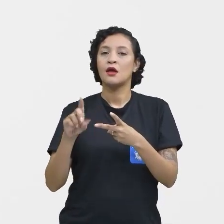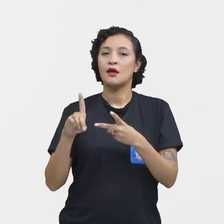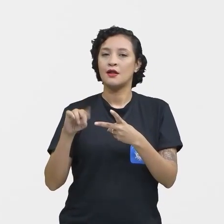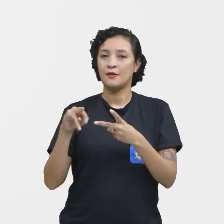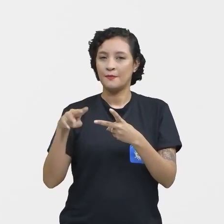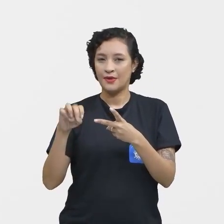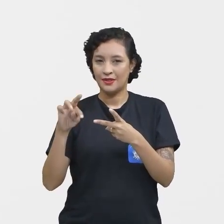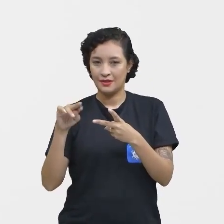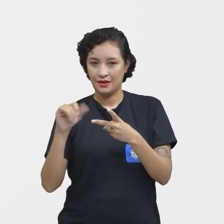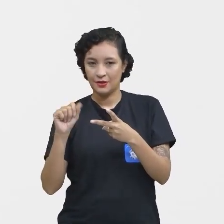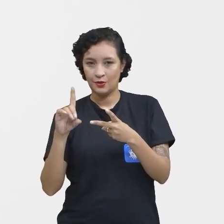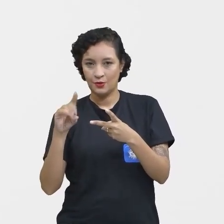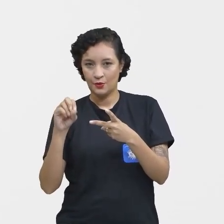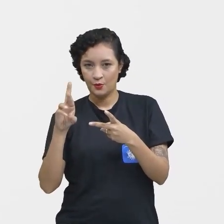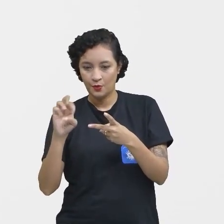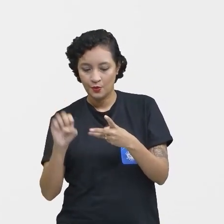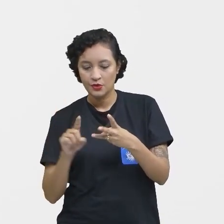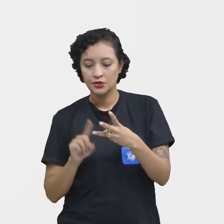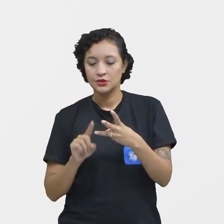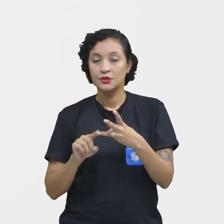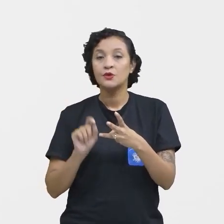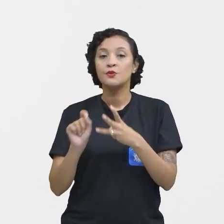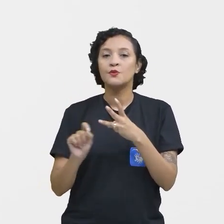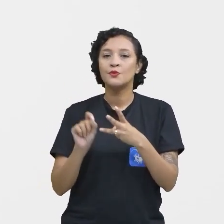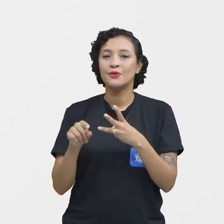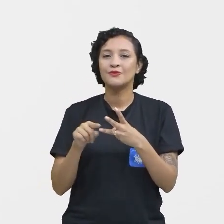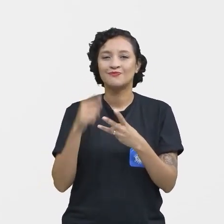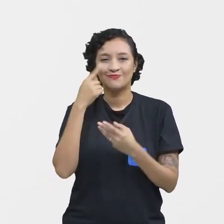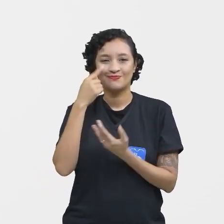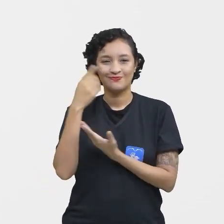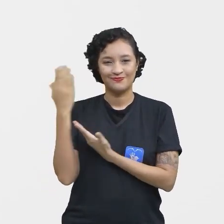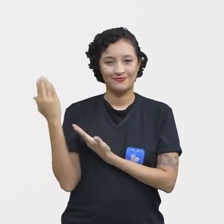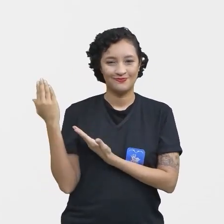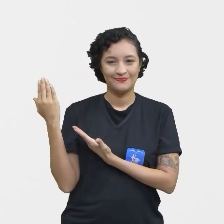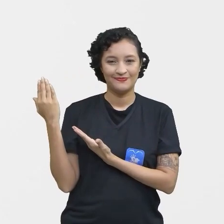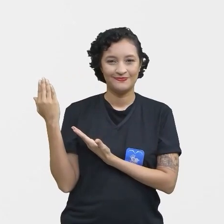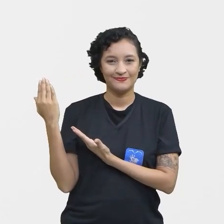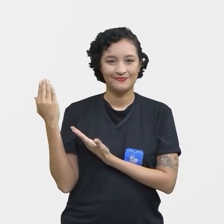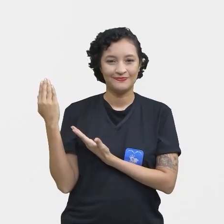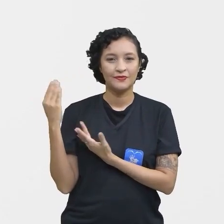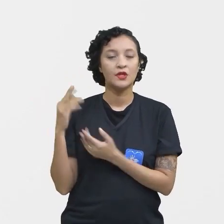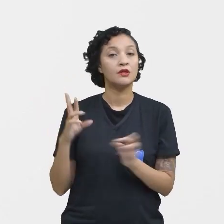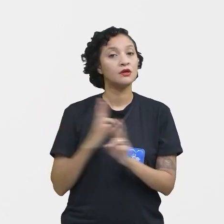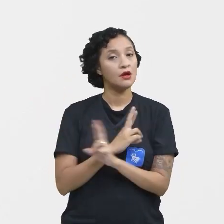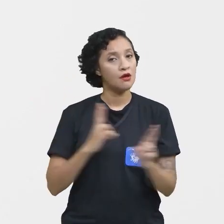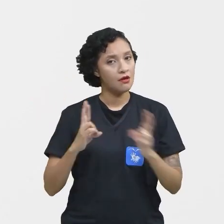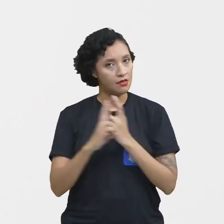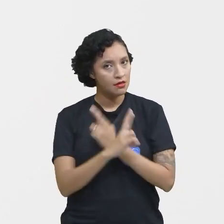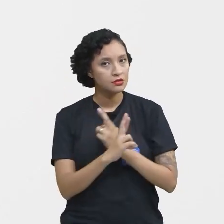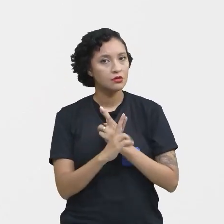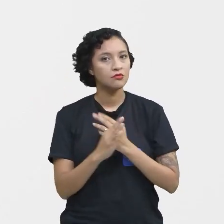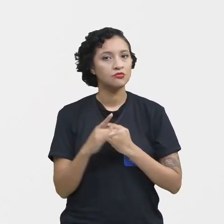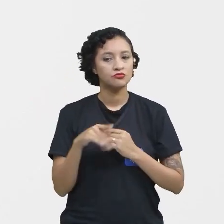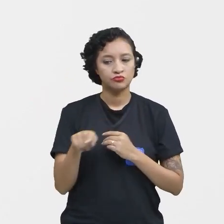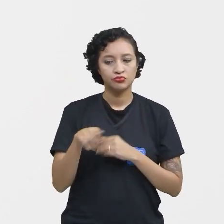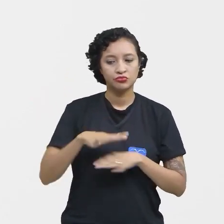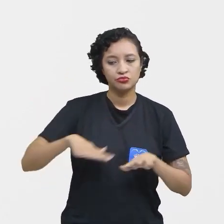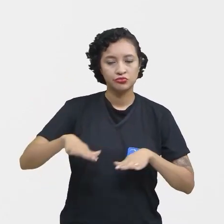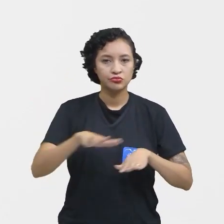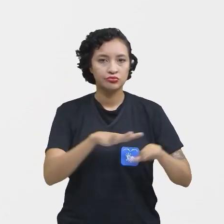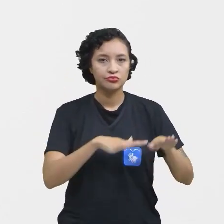nessa próxima imagem. Aí está, como nós falamos, essa relação alimentar entre eles. Vocês podem